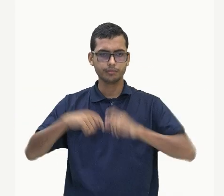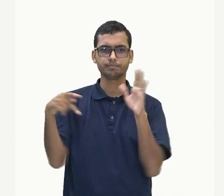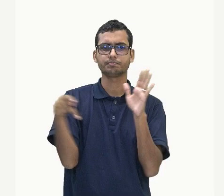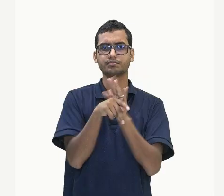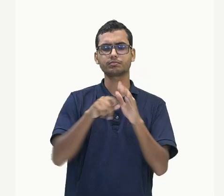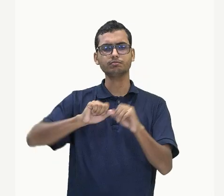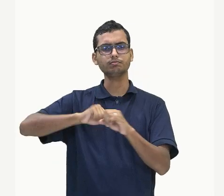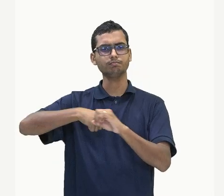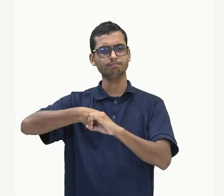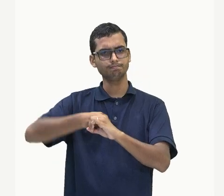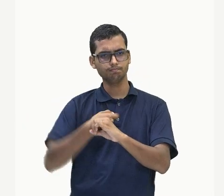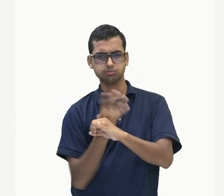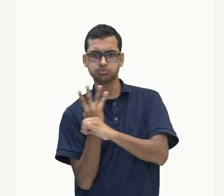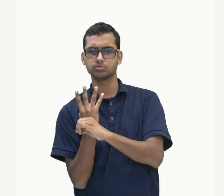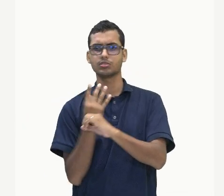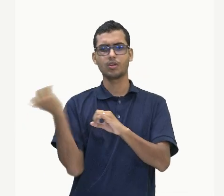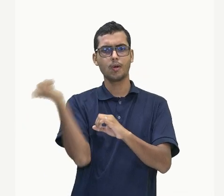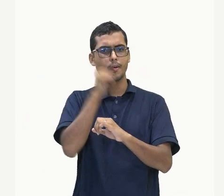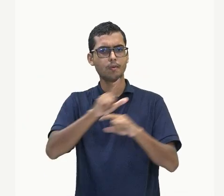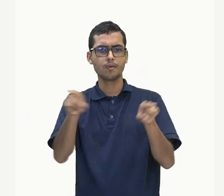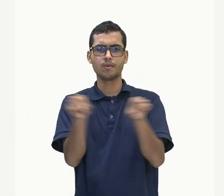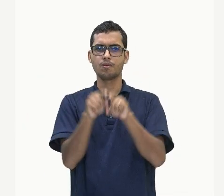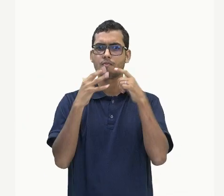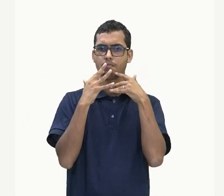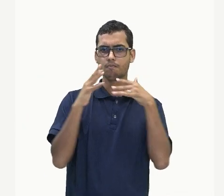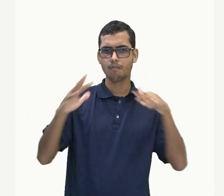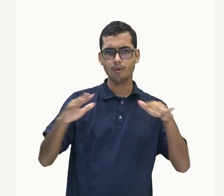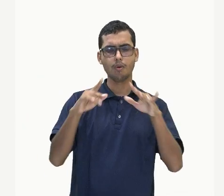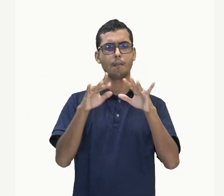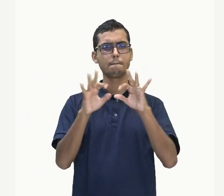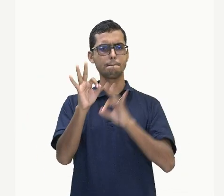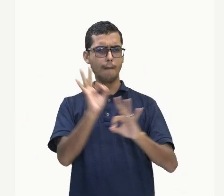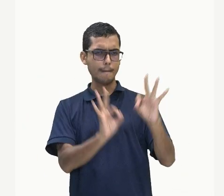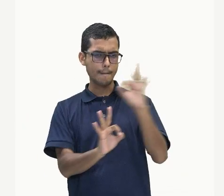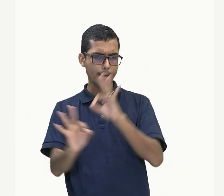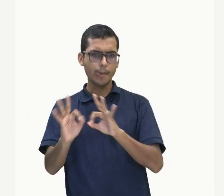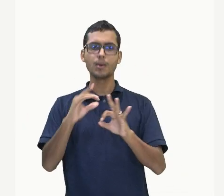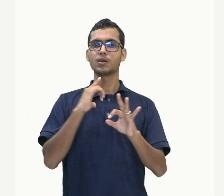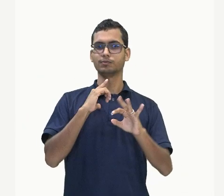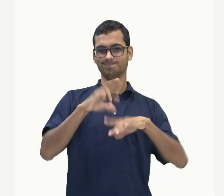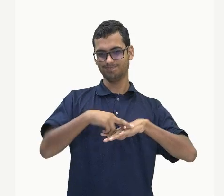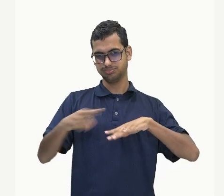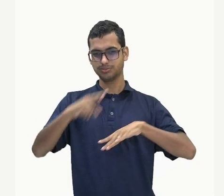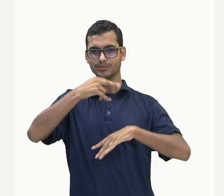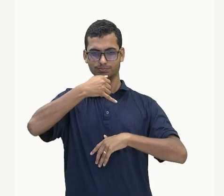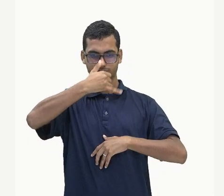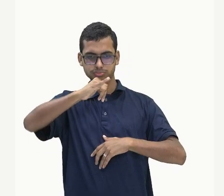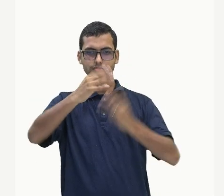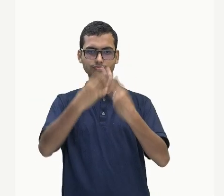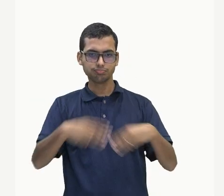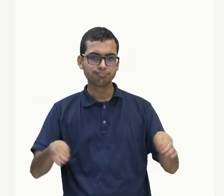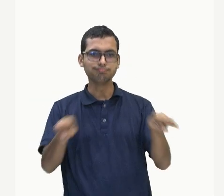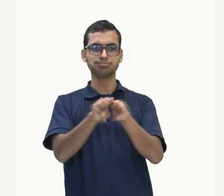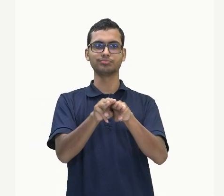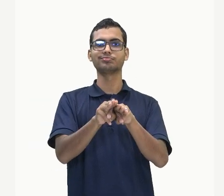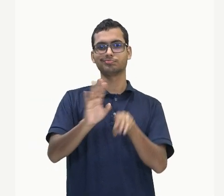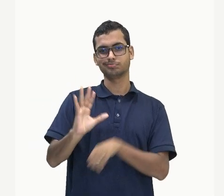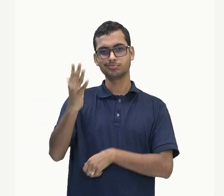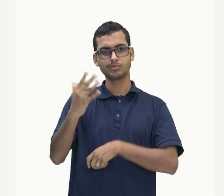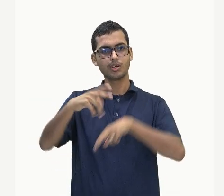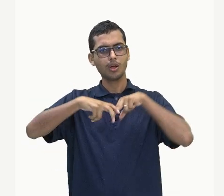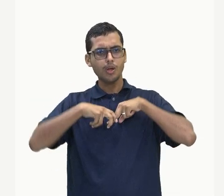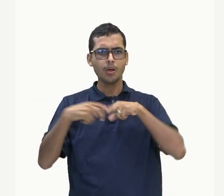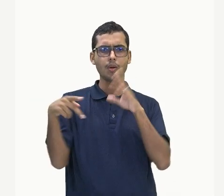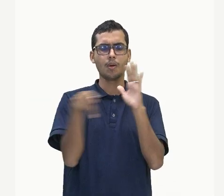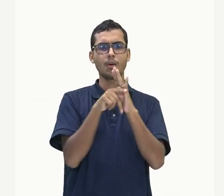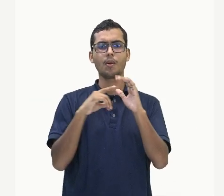de emitir espontaneamente partículas ou radiação em